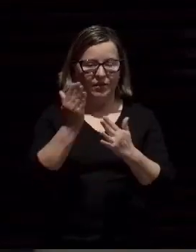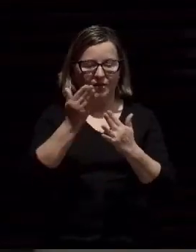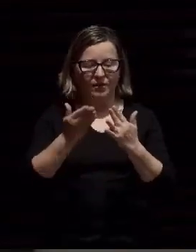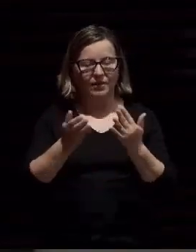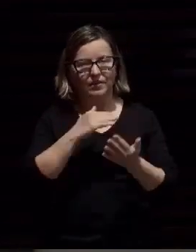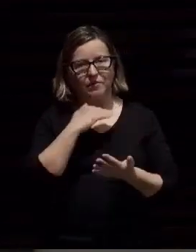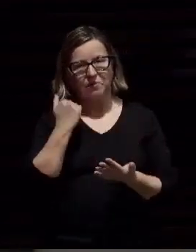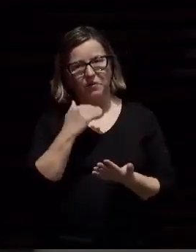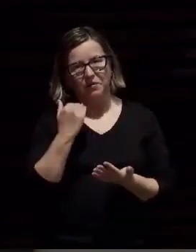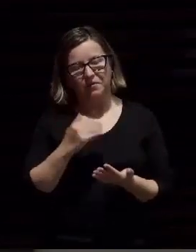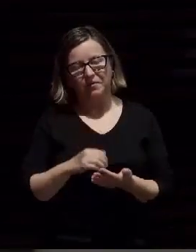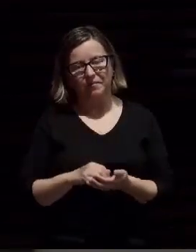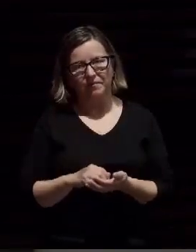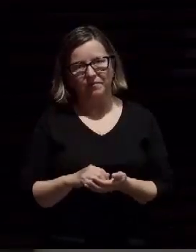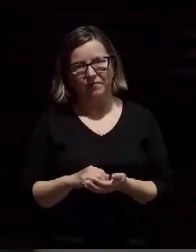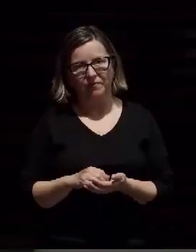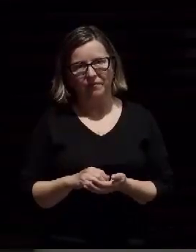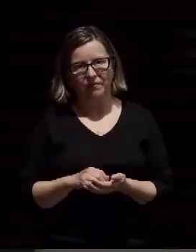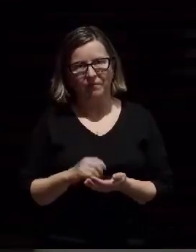Era um enigma.